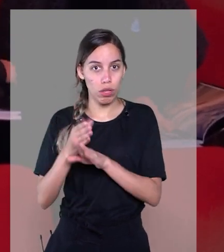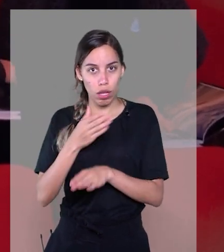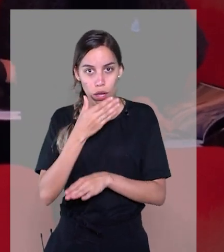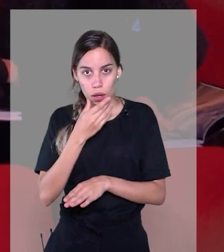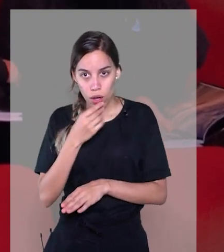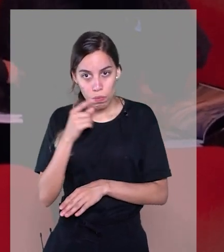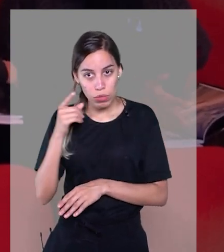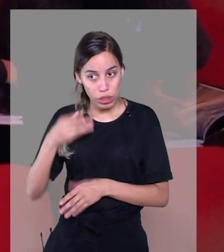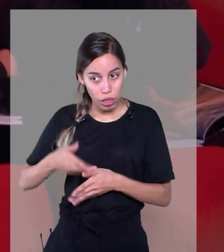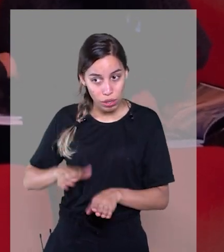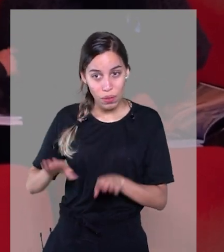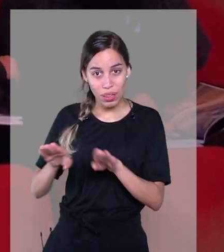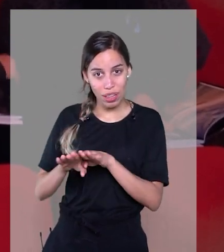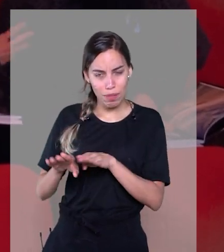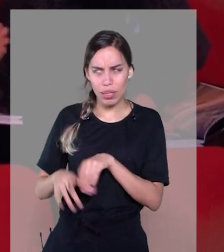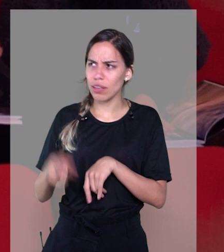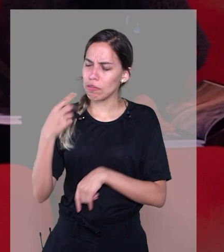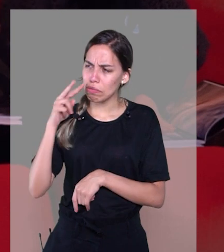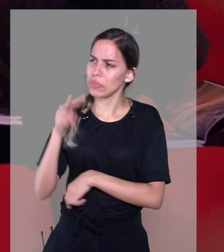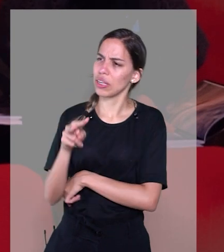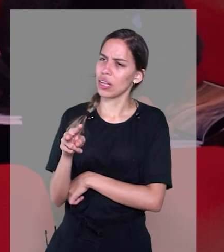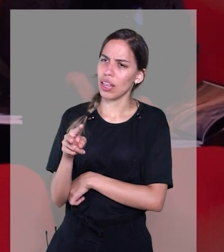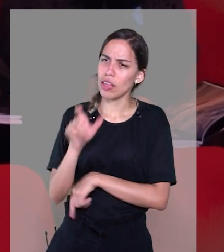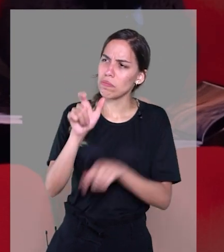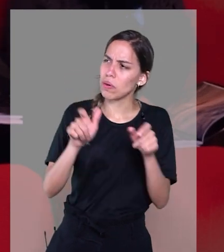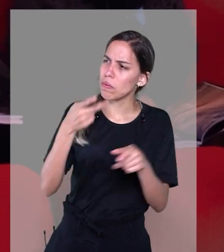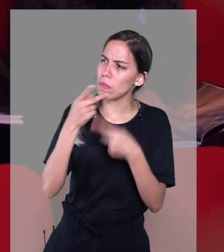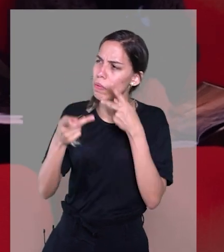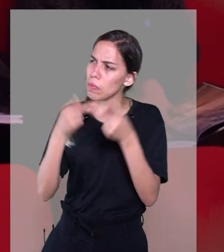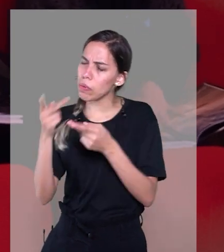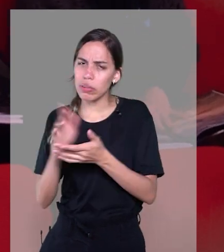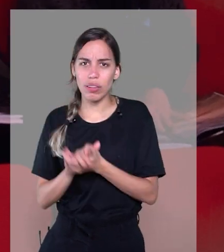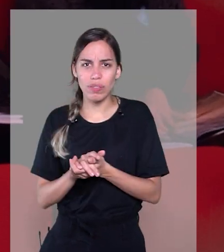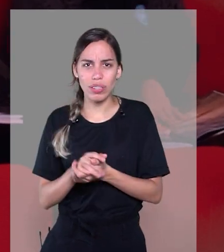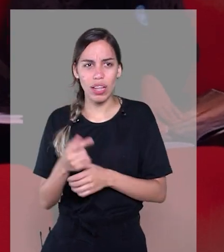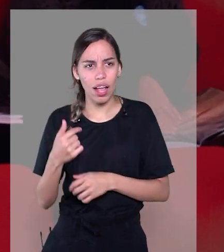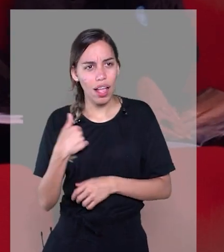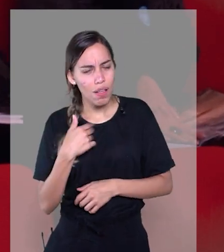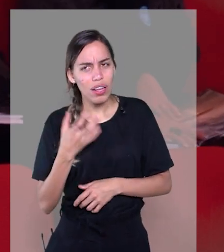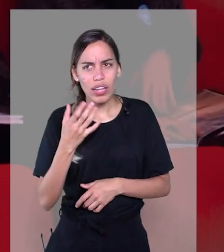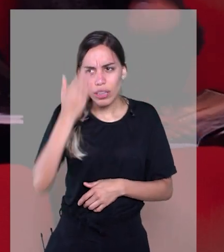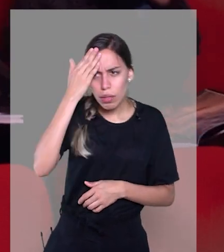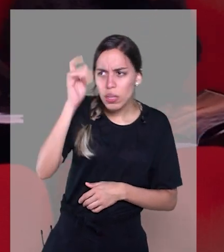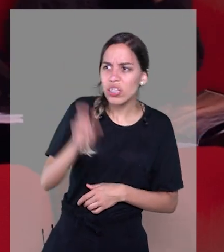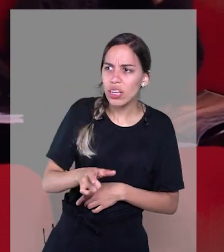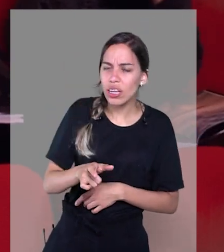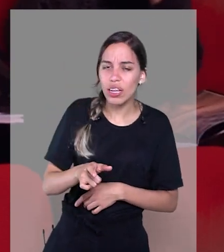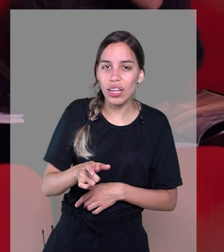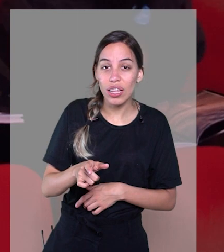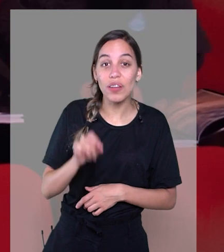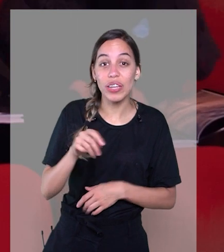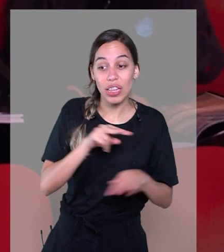querer entender quem que era esse homem que todo mundo falava. Então, fiquei muito feliz, porque semana passada eu estava lá, dia 31 foi aniversário de